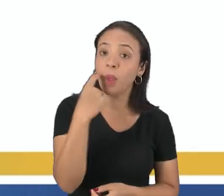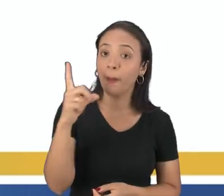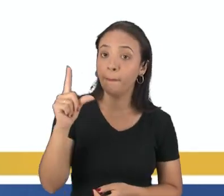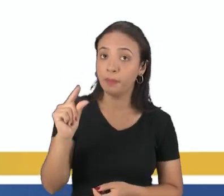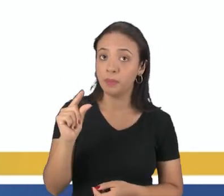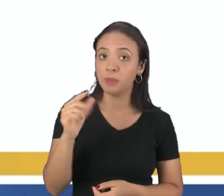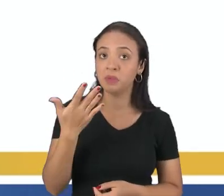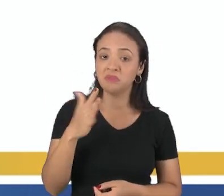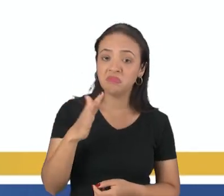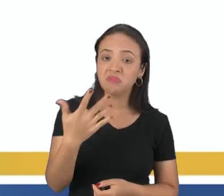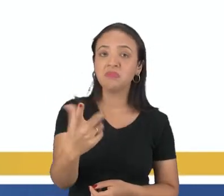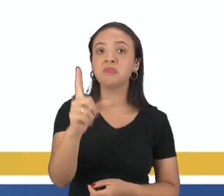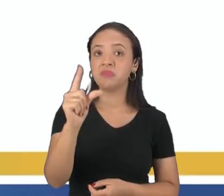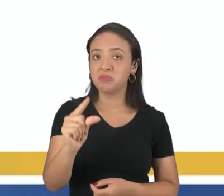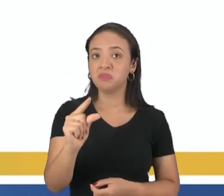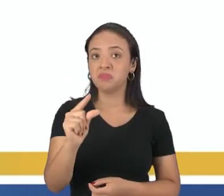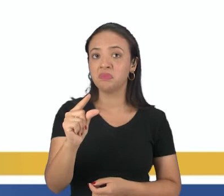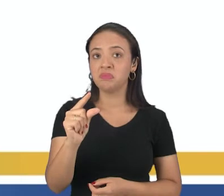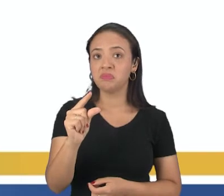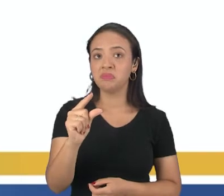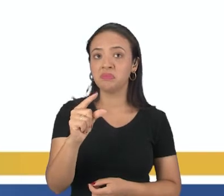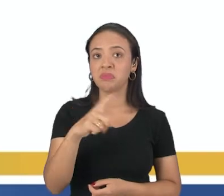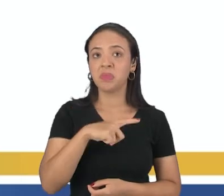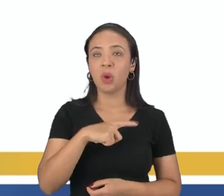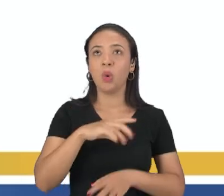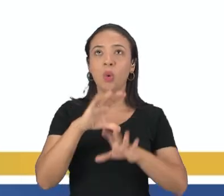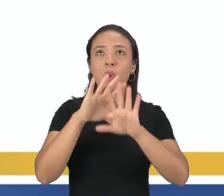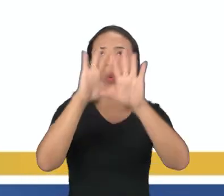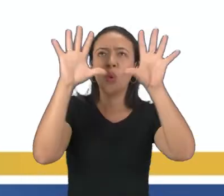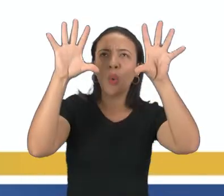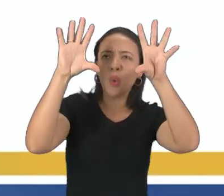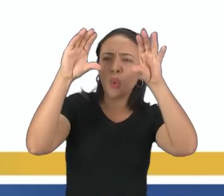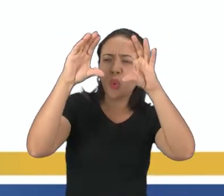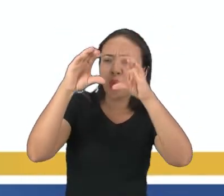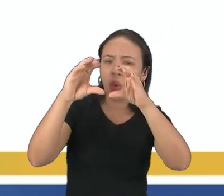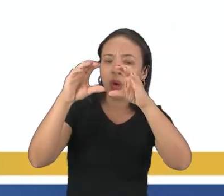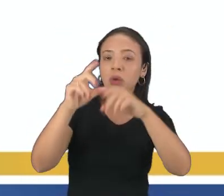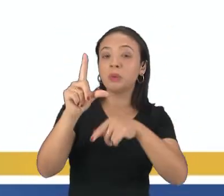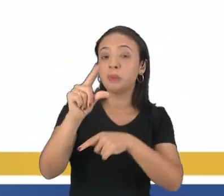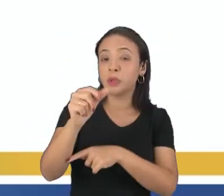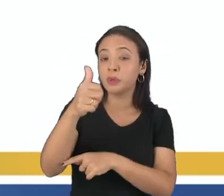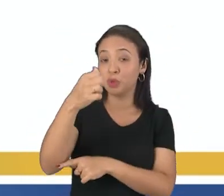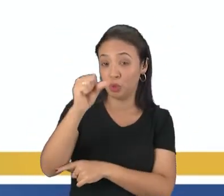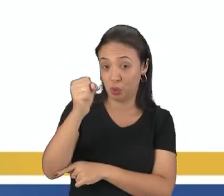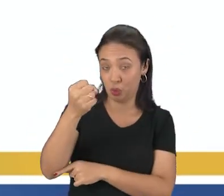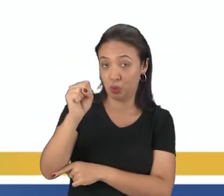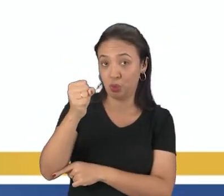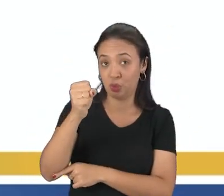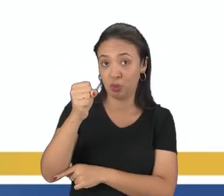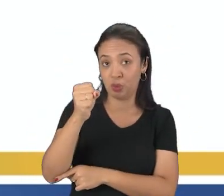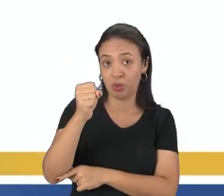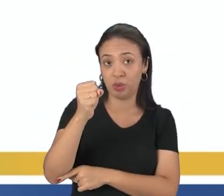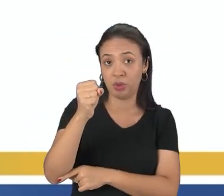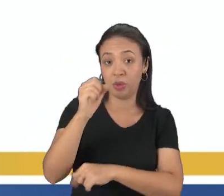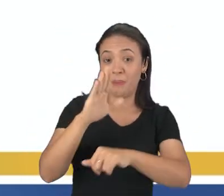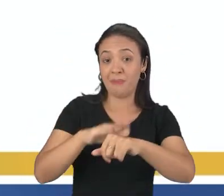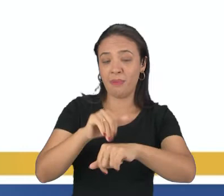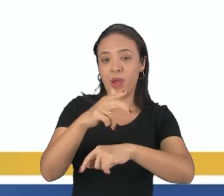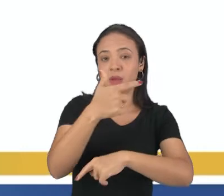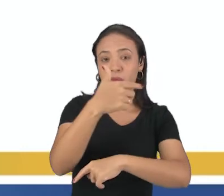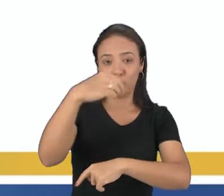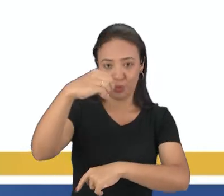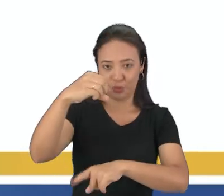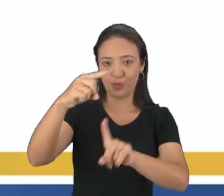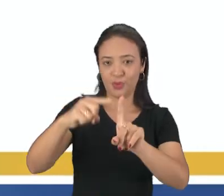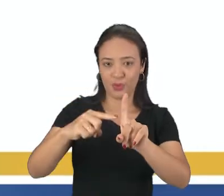mínima parcial, né? Era de tempo nublado, que estava a mínima 18 graus Celsius e 29 graus Celsius